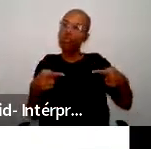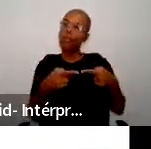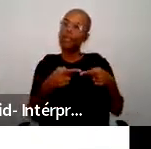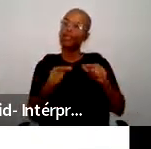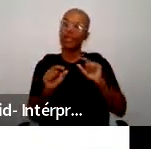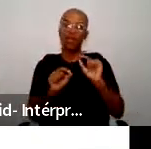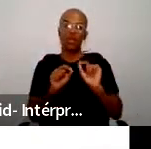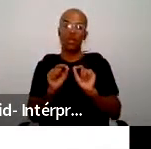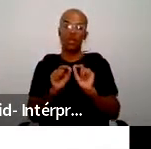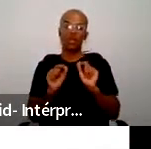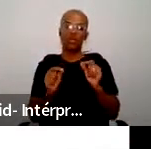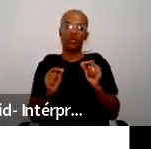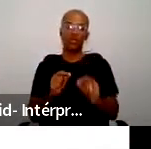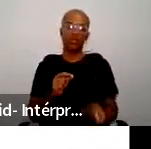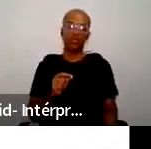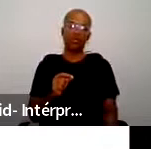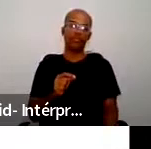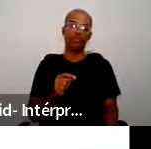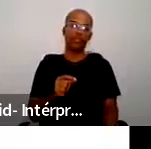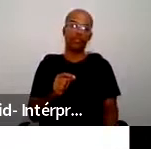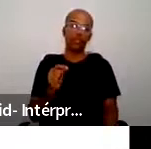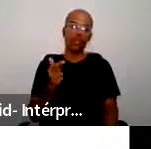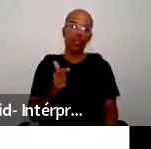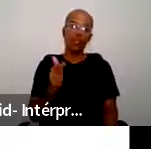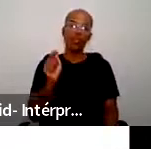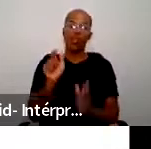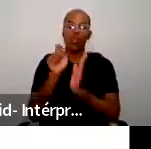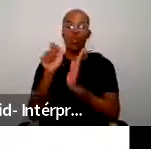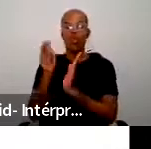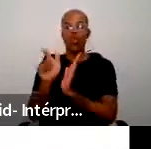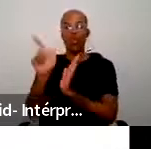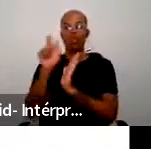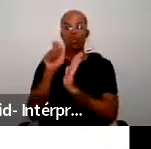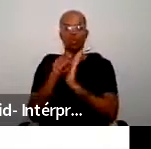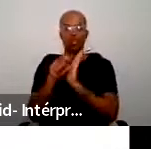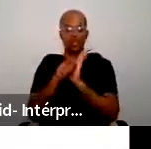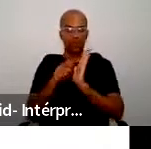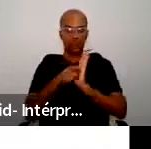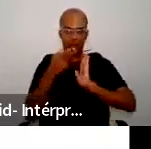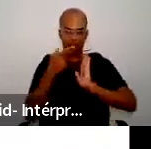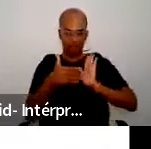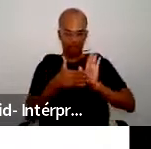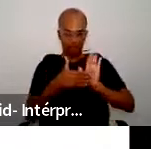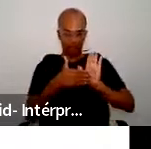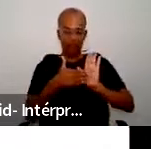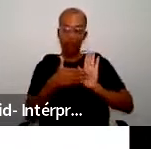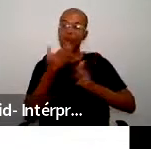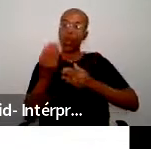com o que a Ronick propõe, de como que a gente pode